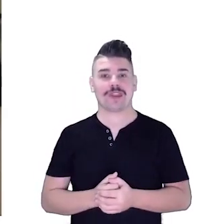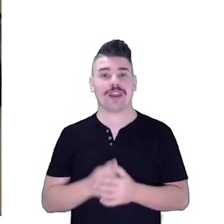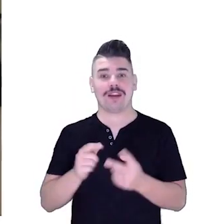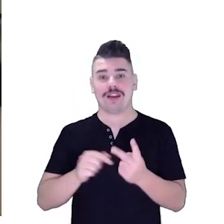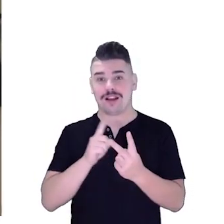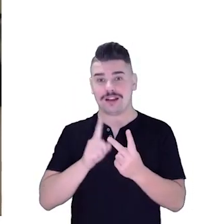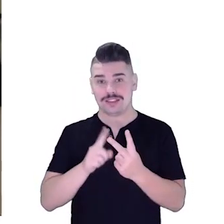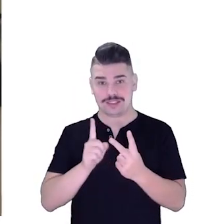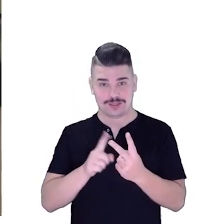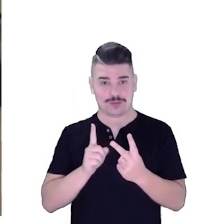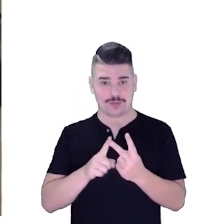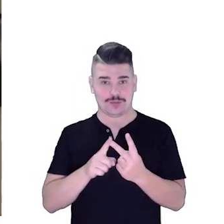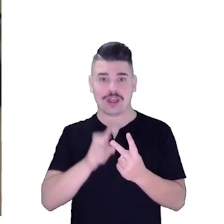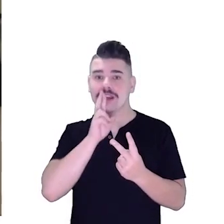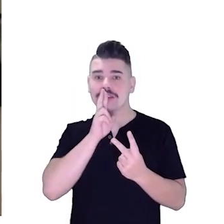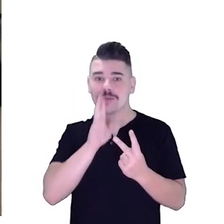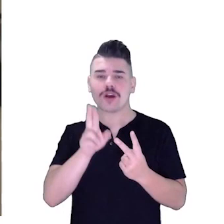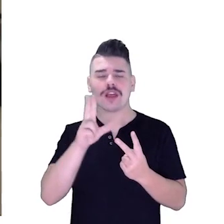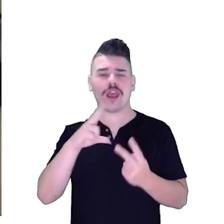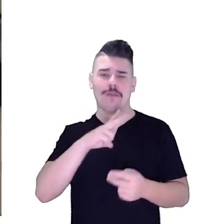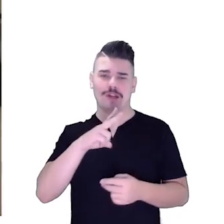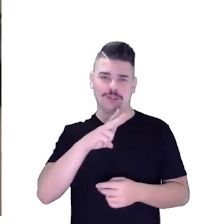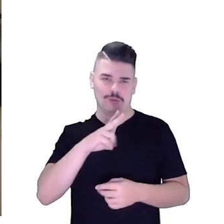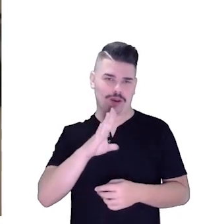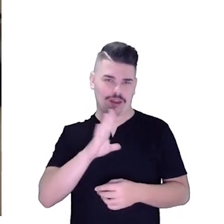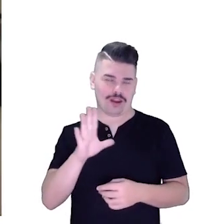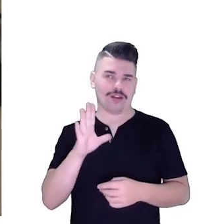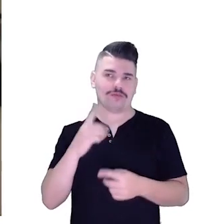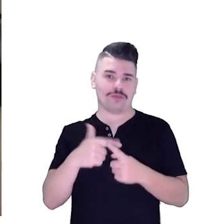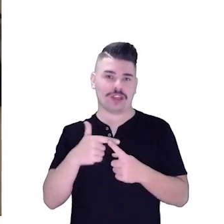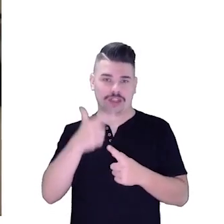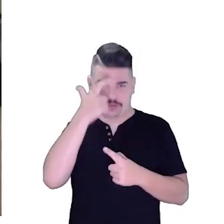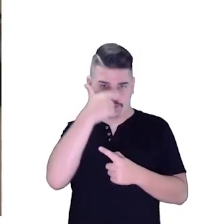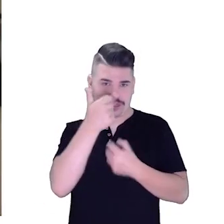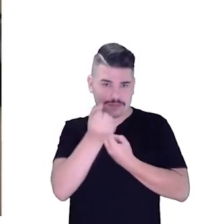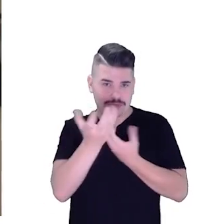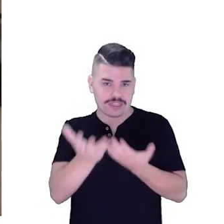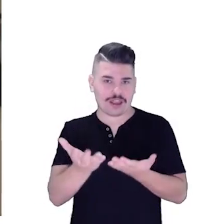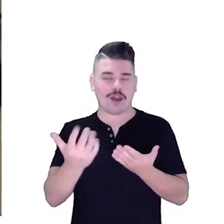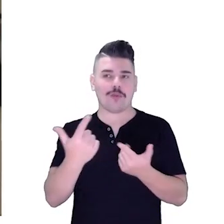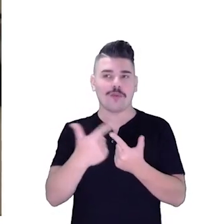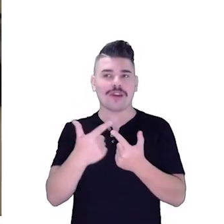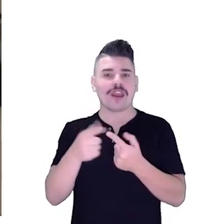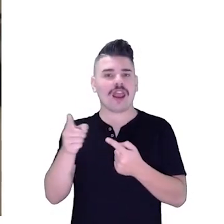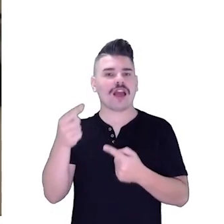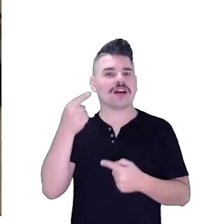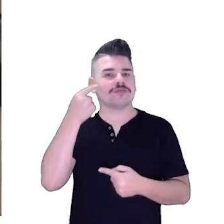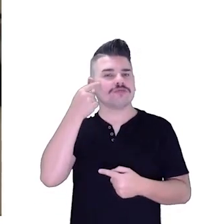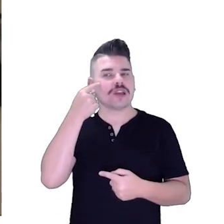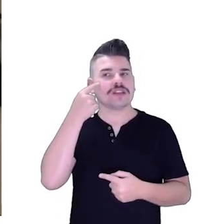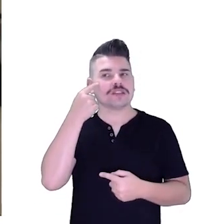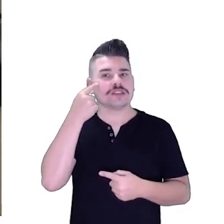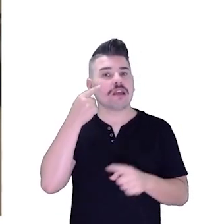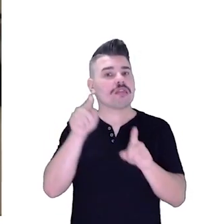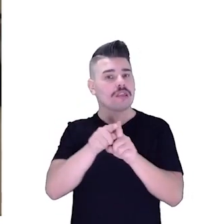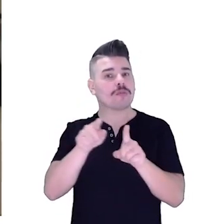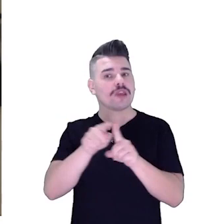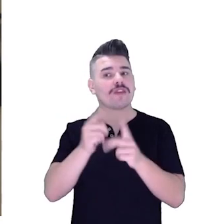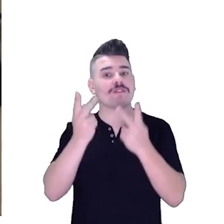E a segunda camada é pessoal, né? Então, ela também diz que